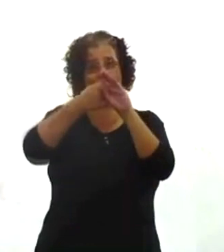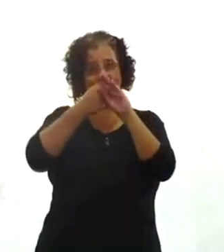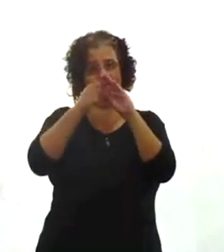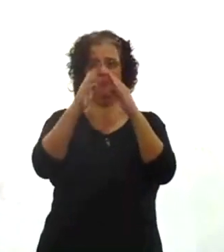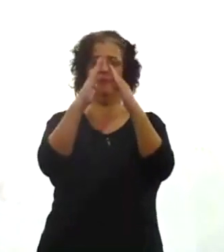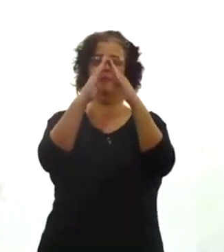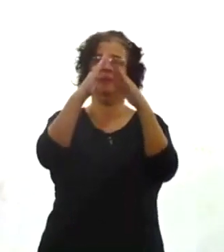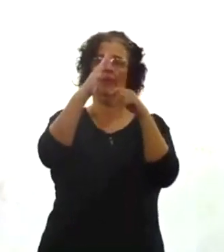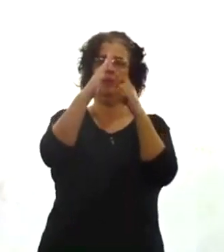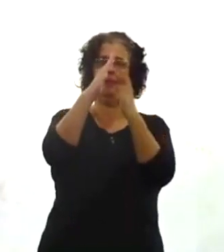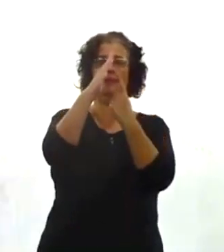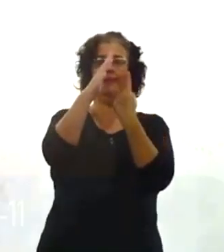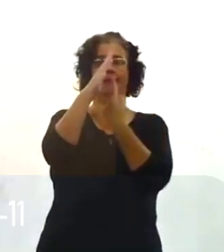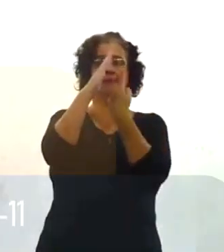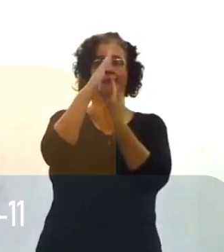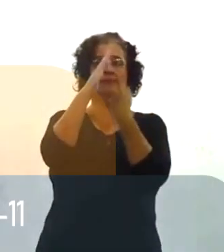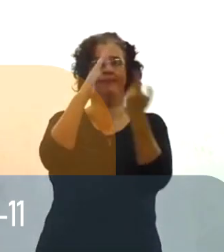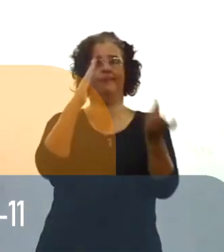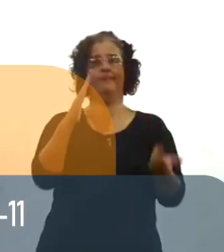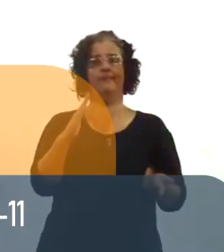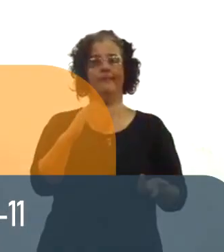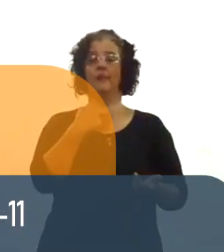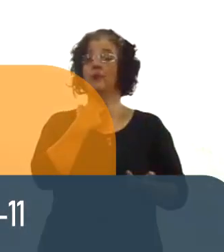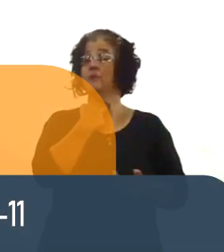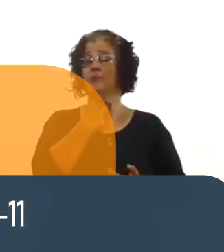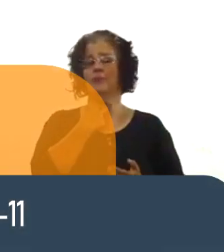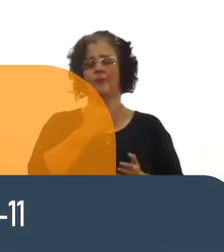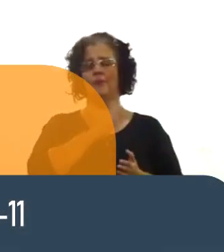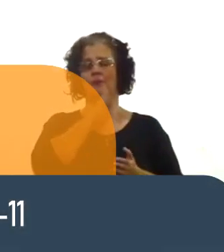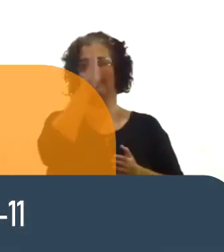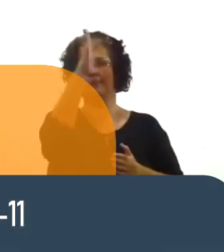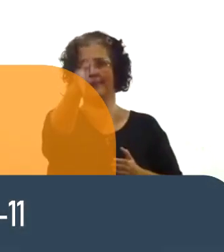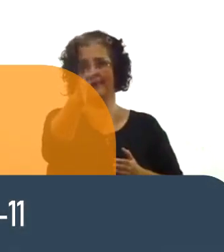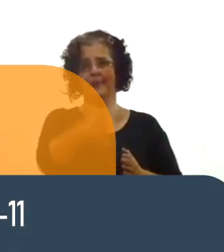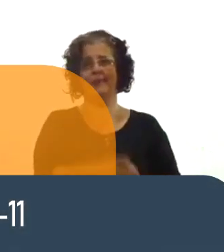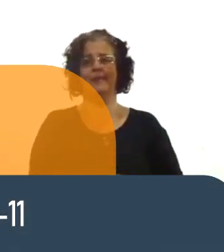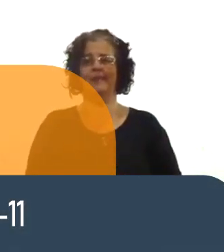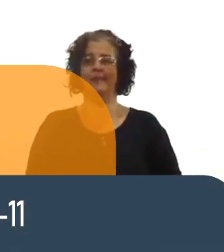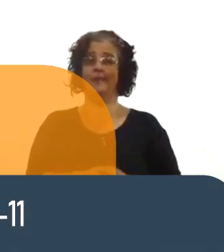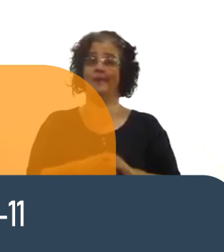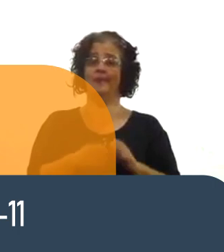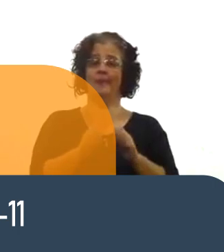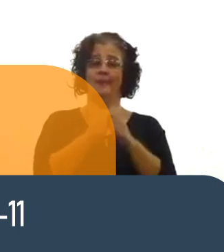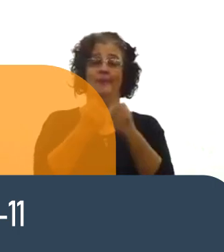não poder sair, às vezes, nem para comprar um pão, um refrigerante.